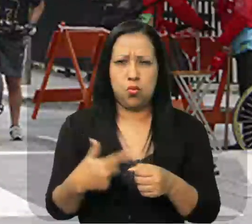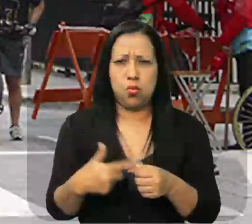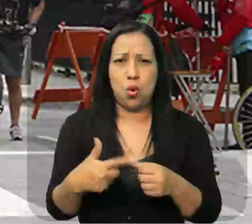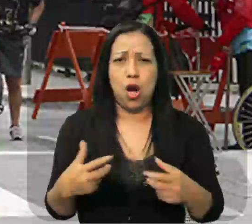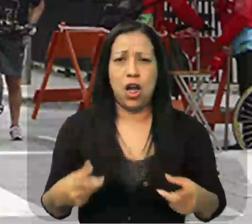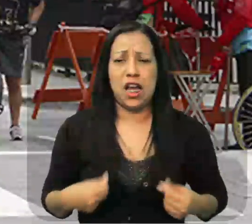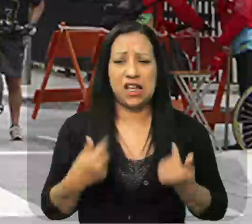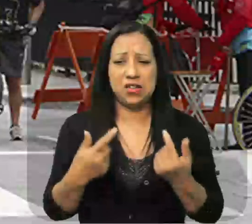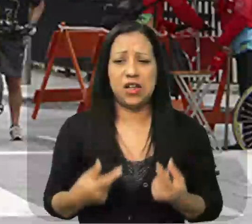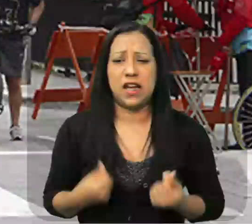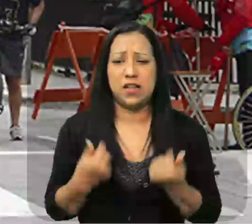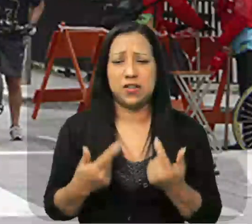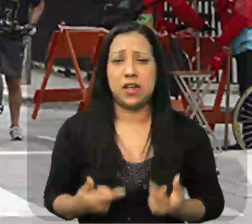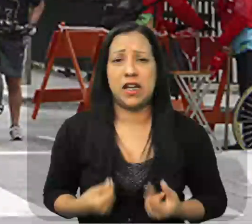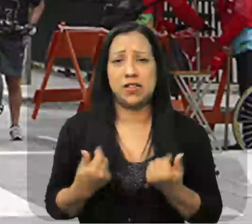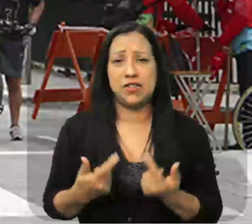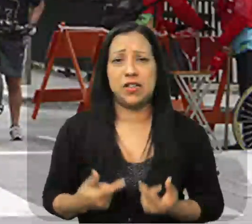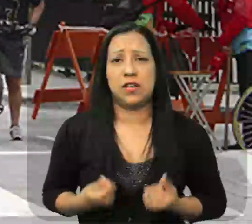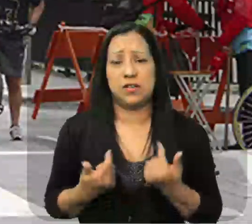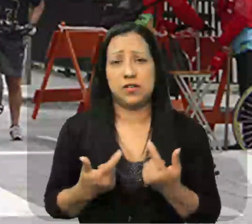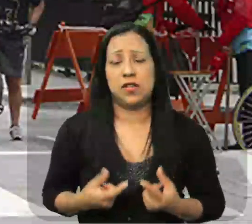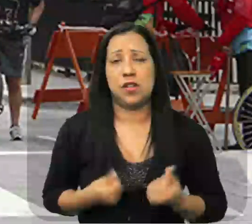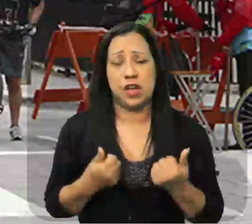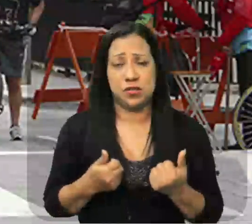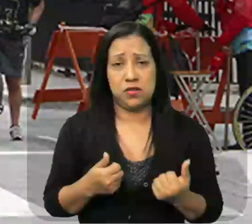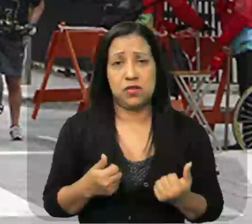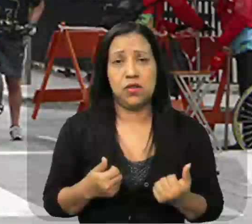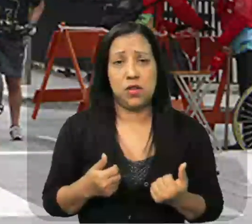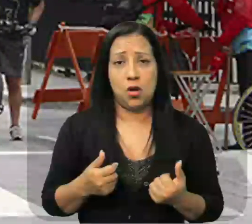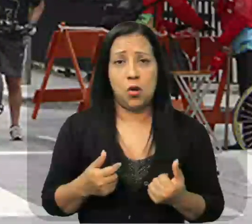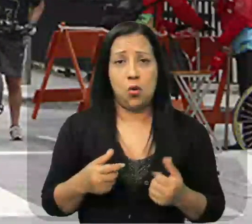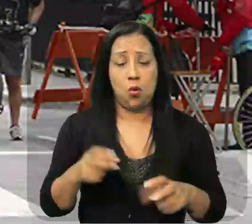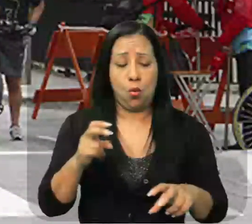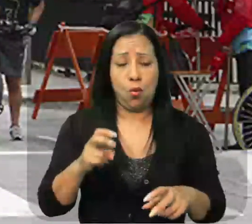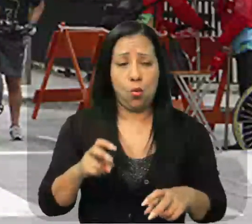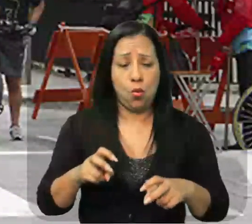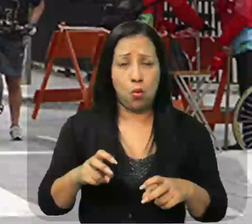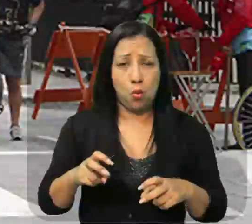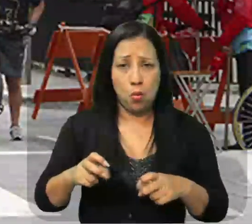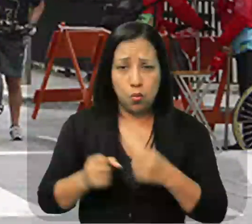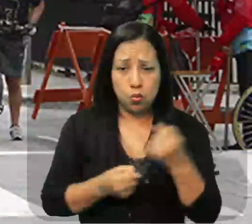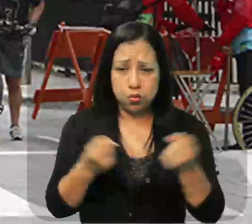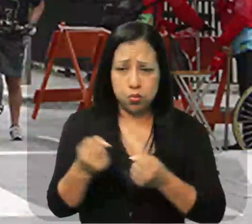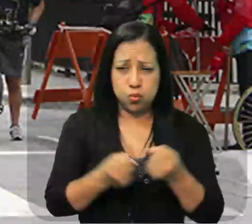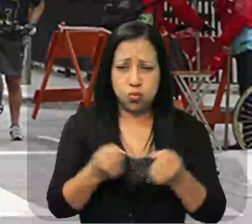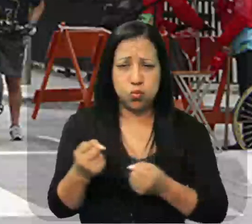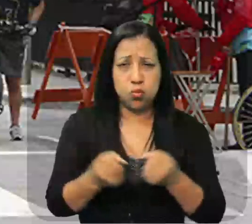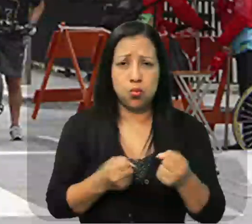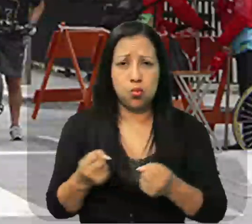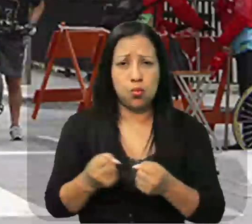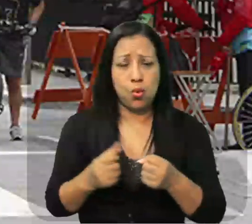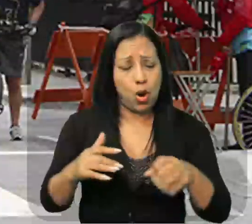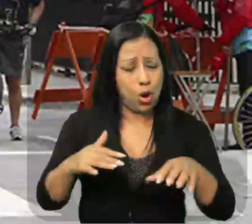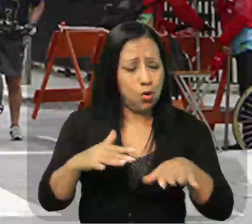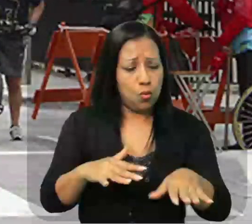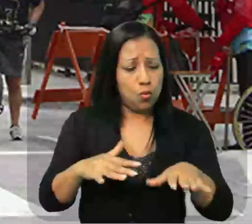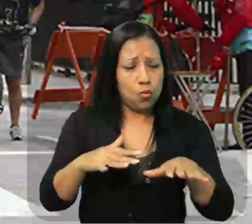ou seja, gasolina, petróleo, óleo diesel se transformando em